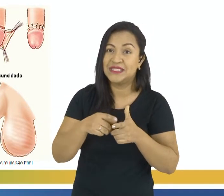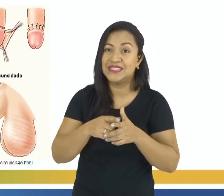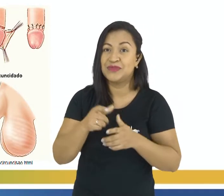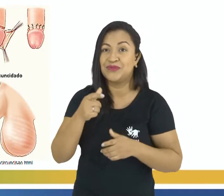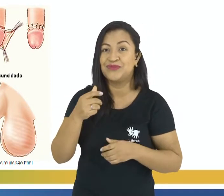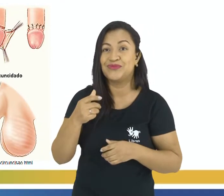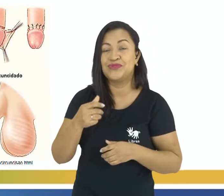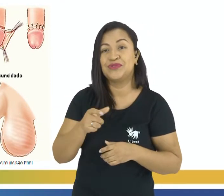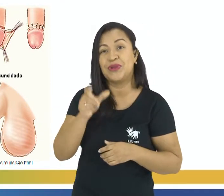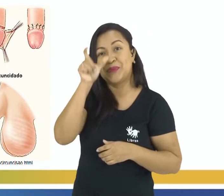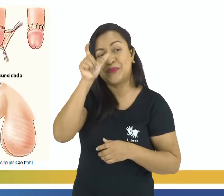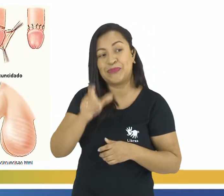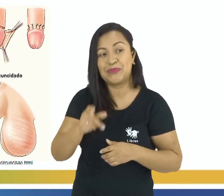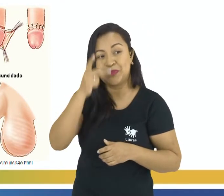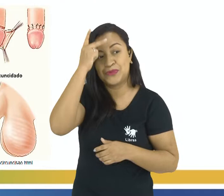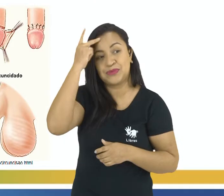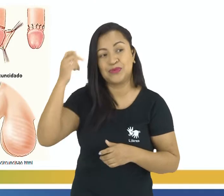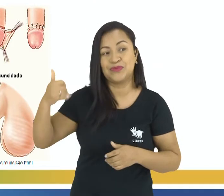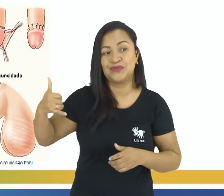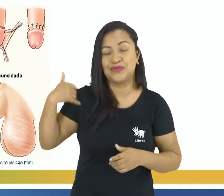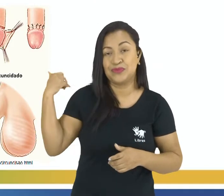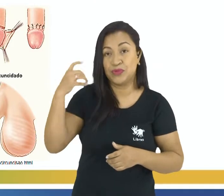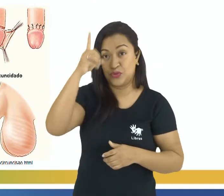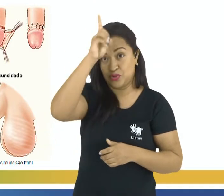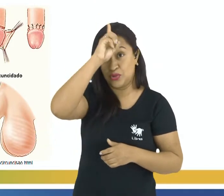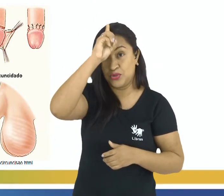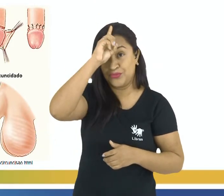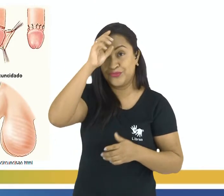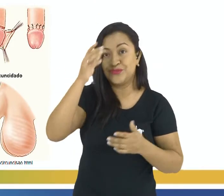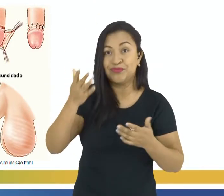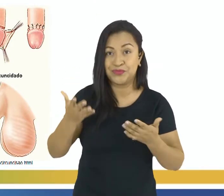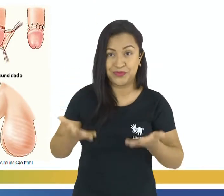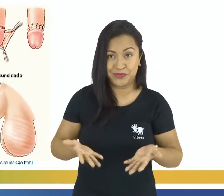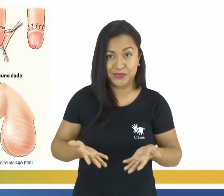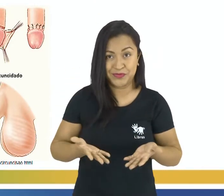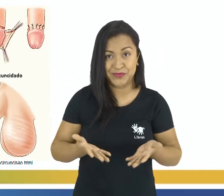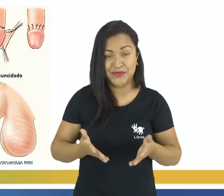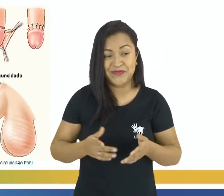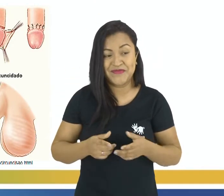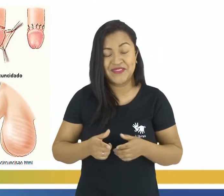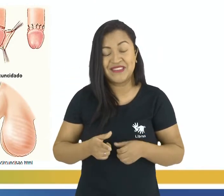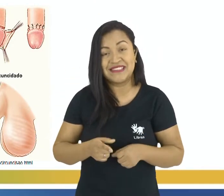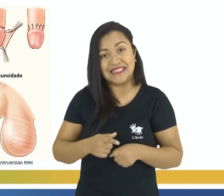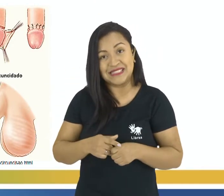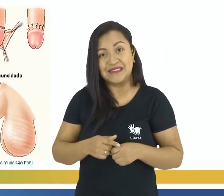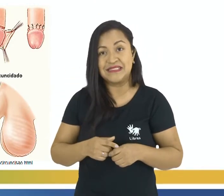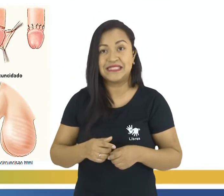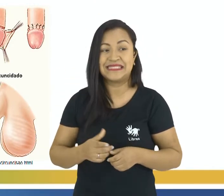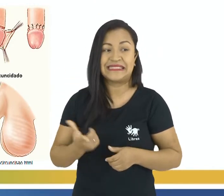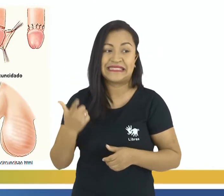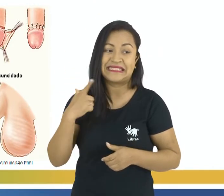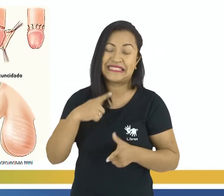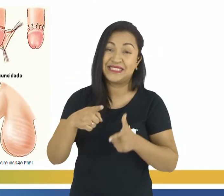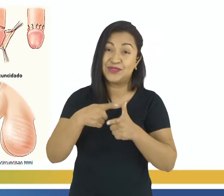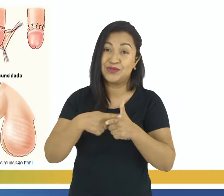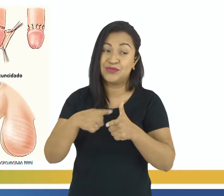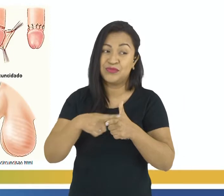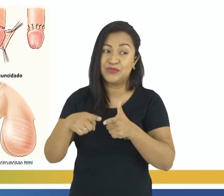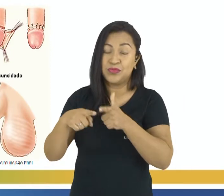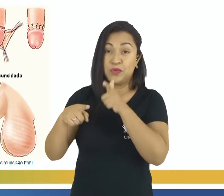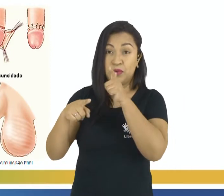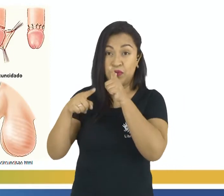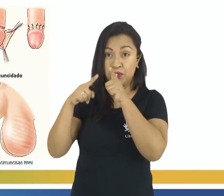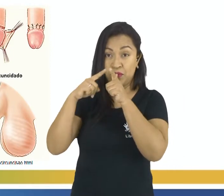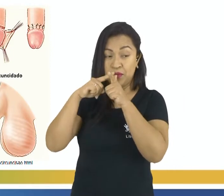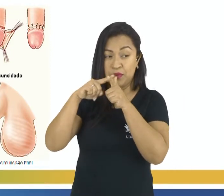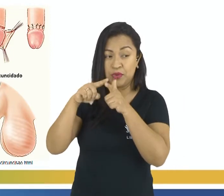entrar numa idade reprodutiva, onde no momento da ereção isso pode causar lesões ao pênis, como também